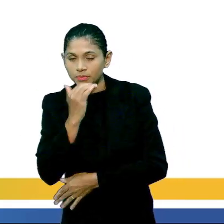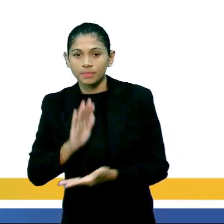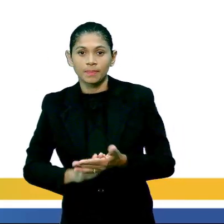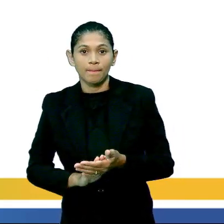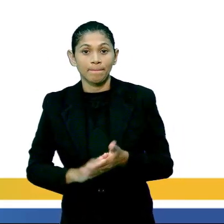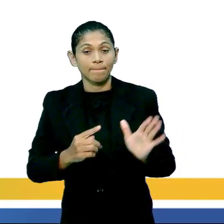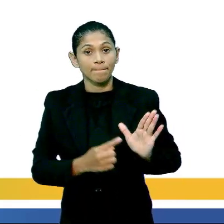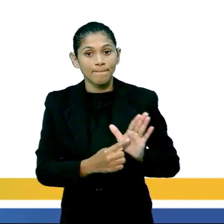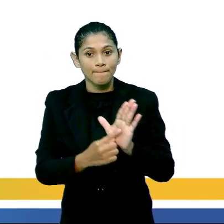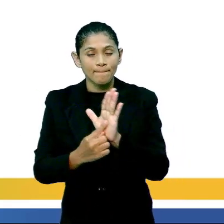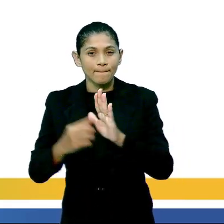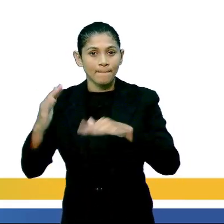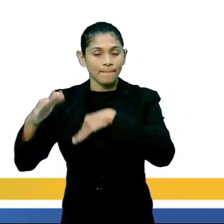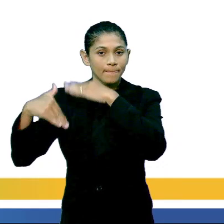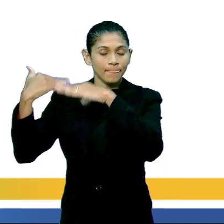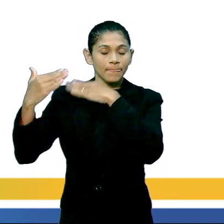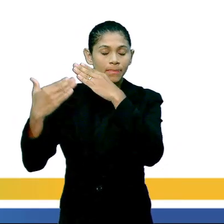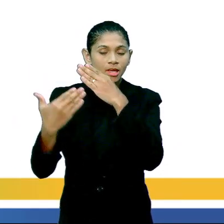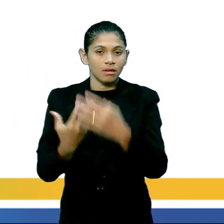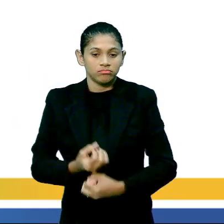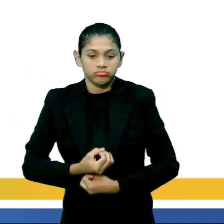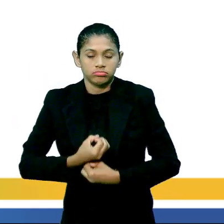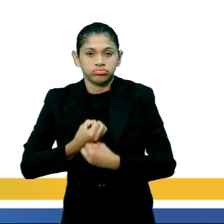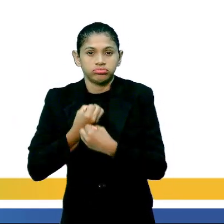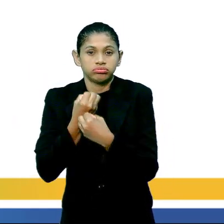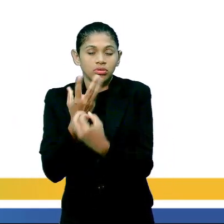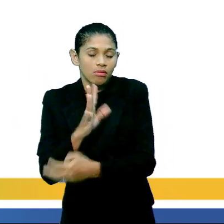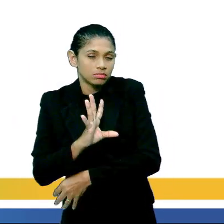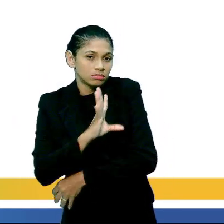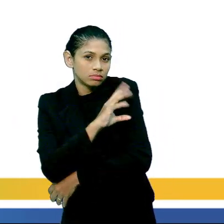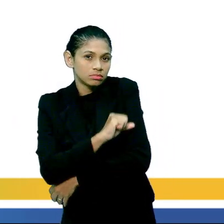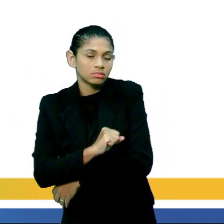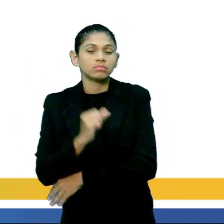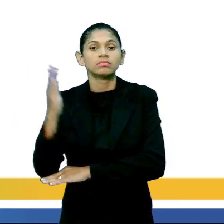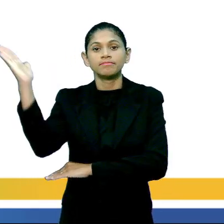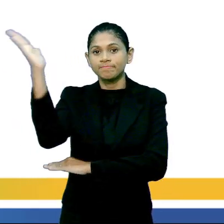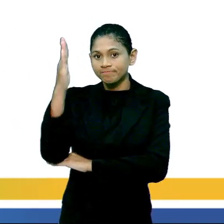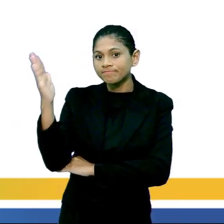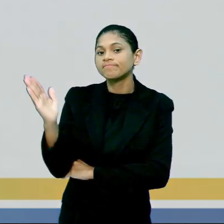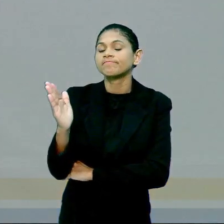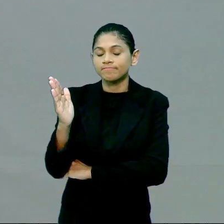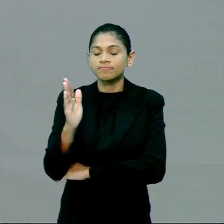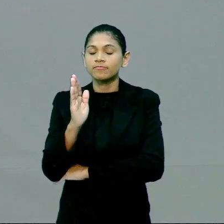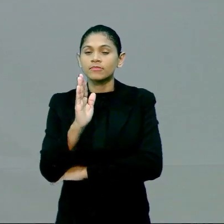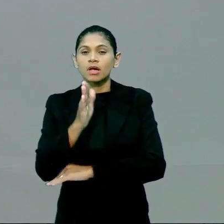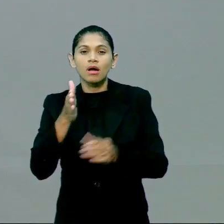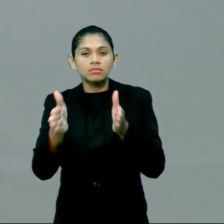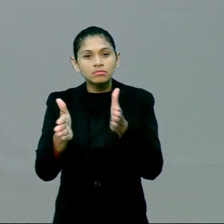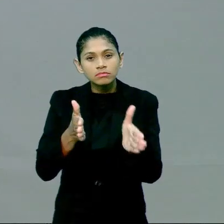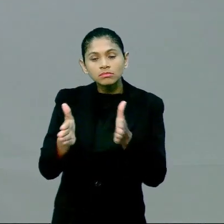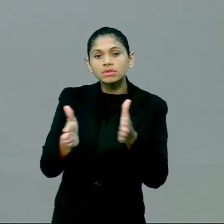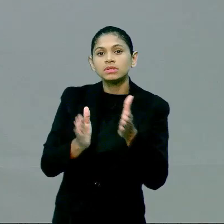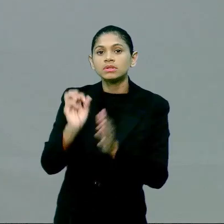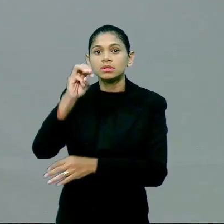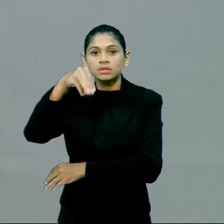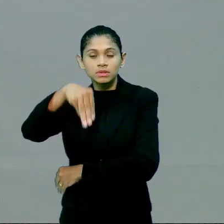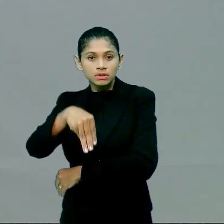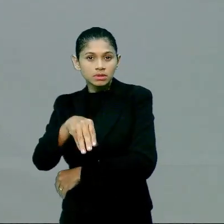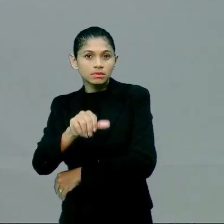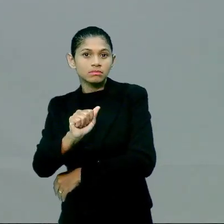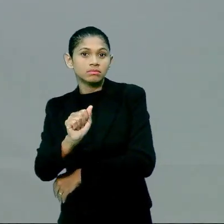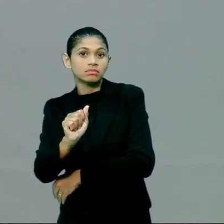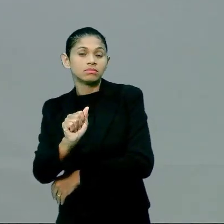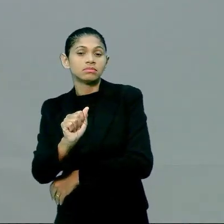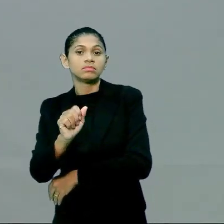representa na evolução da poesia romântica brasileira um momento de maturidade e de transição. O que seria esse momento